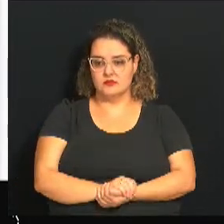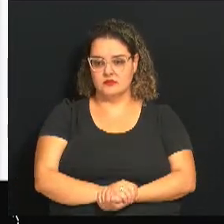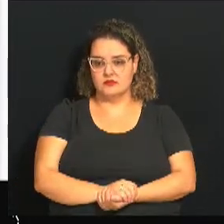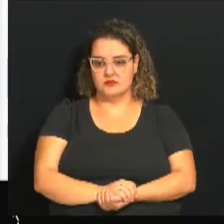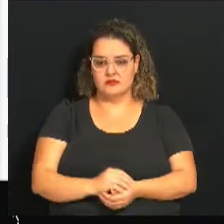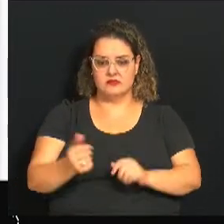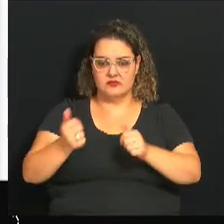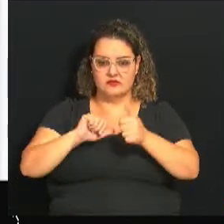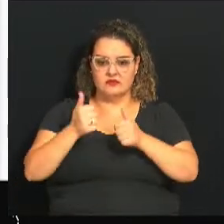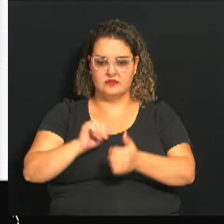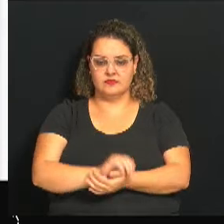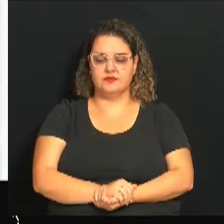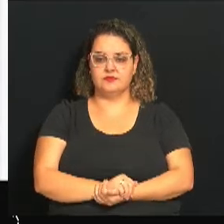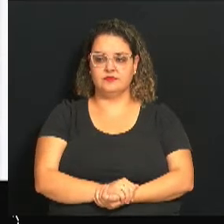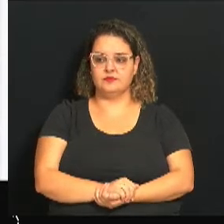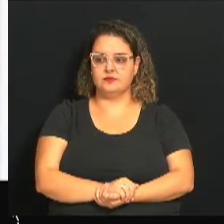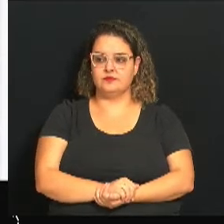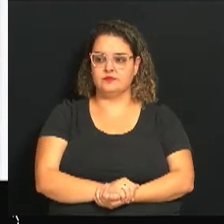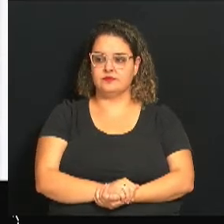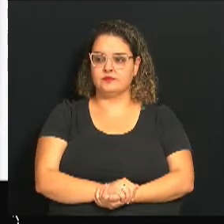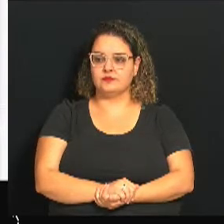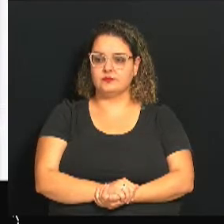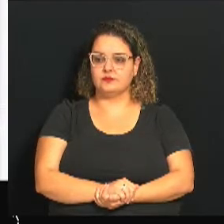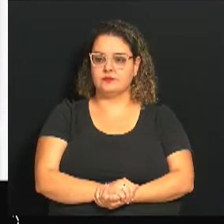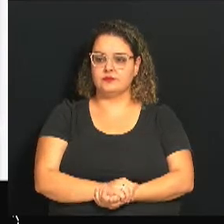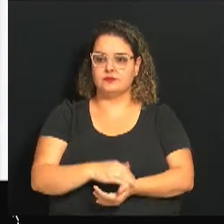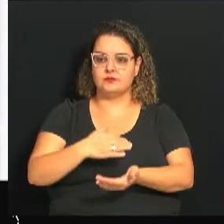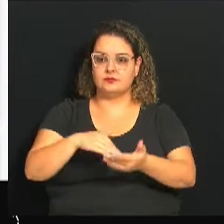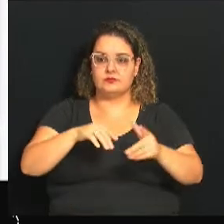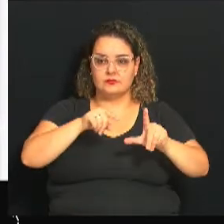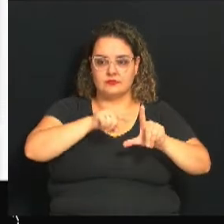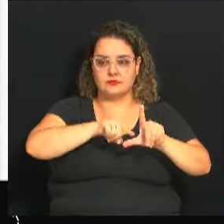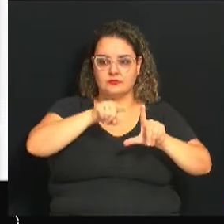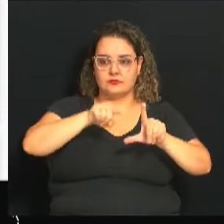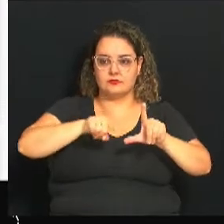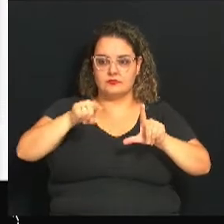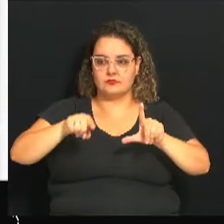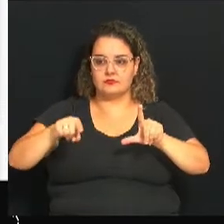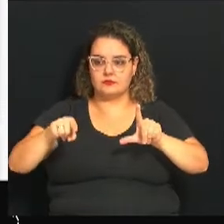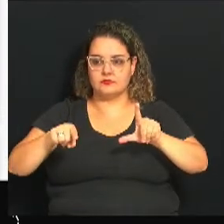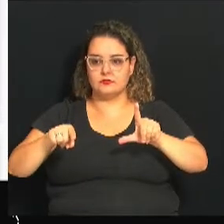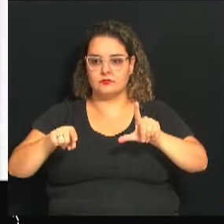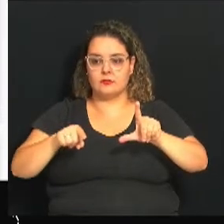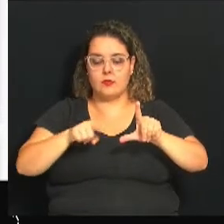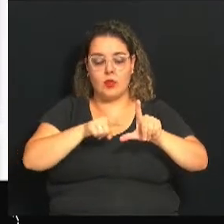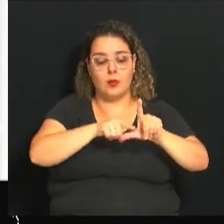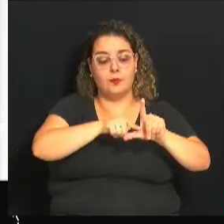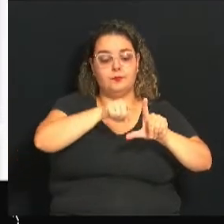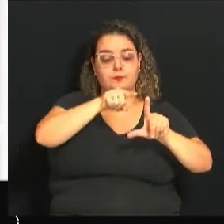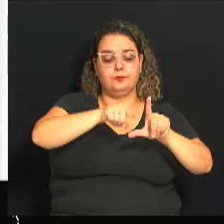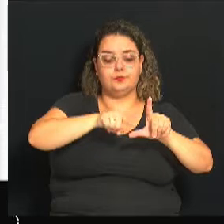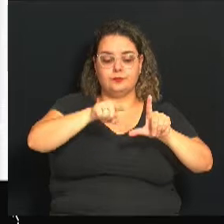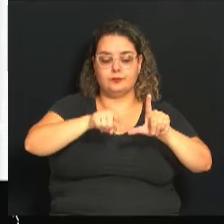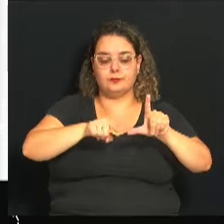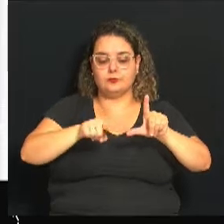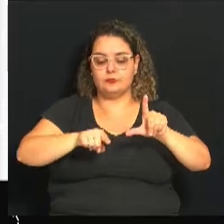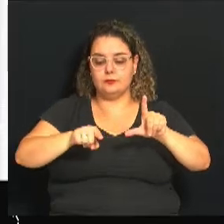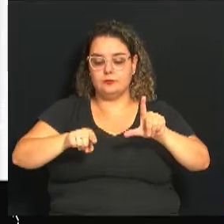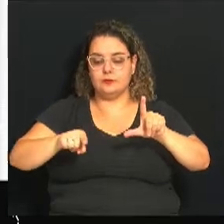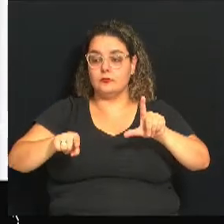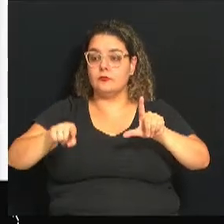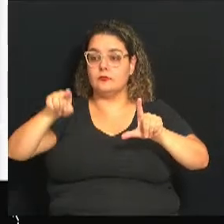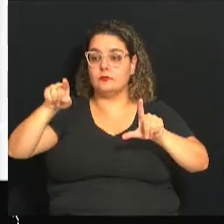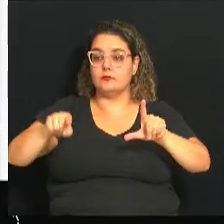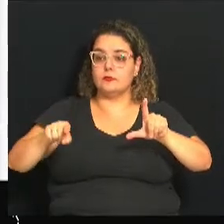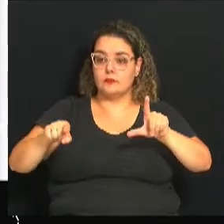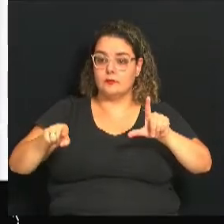analisado pela secretaria. Então, a gente mostra no gráfico aqui a diminuição constante, né, de alvarás de uso que foram